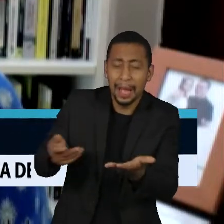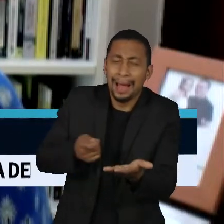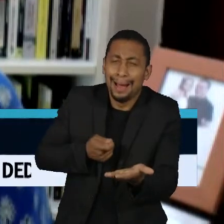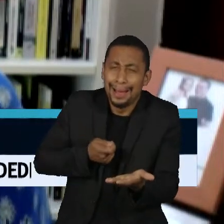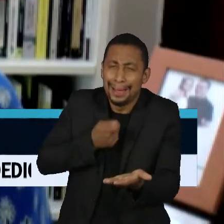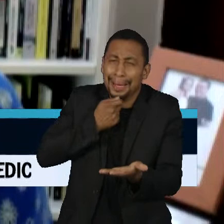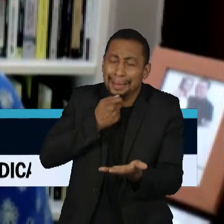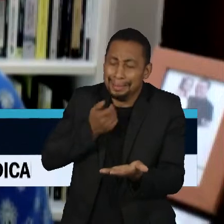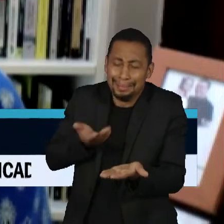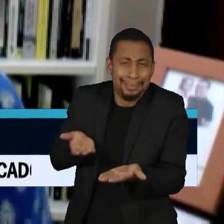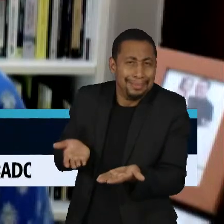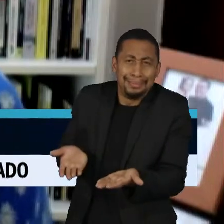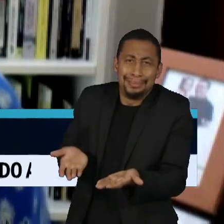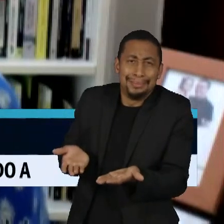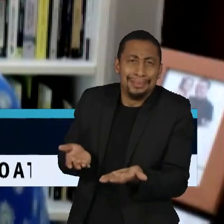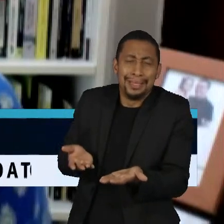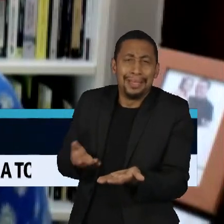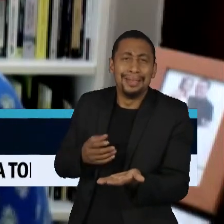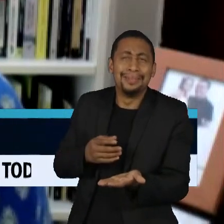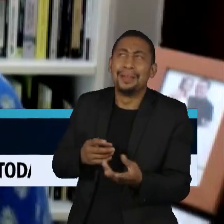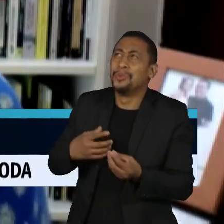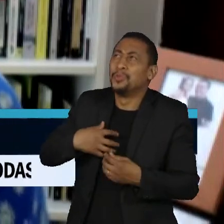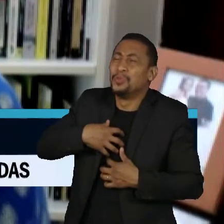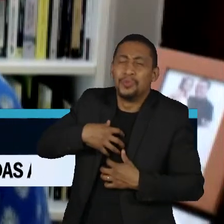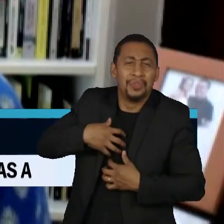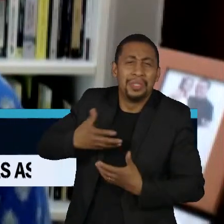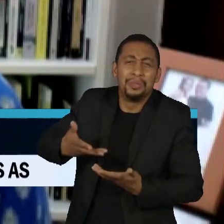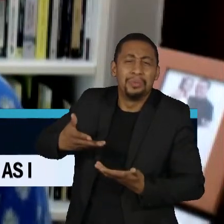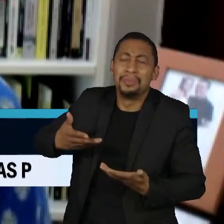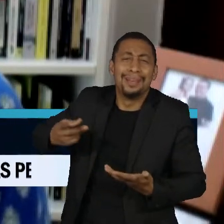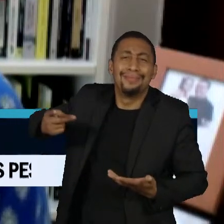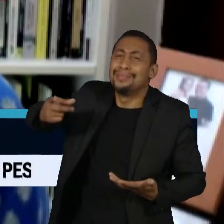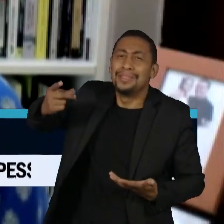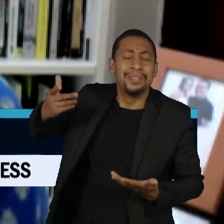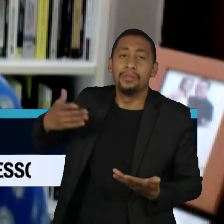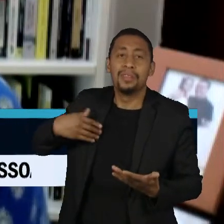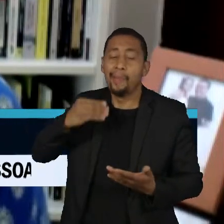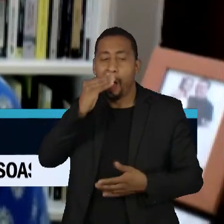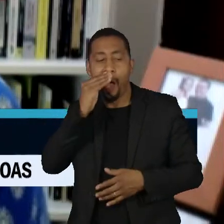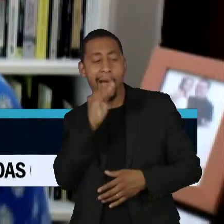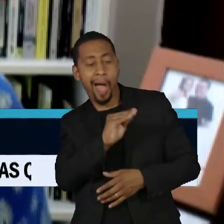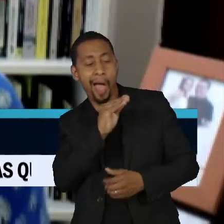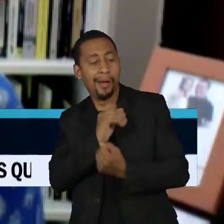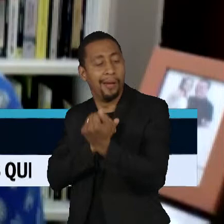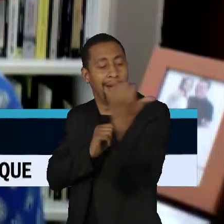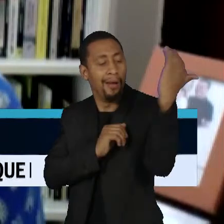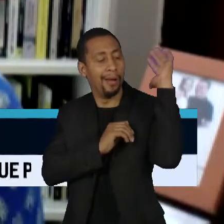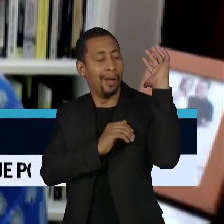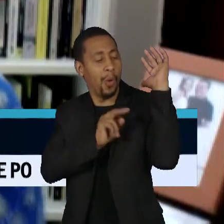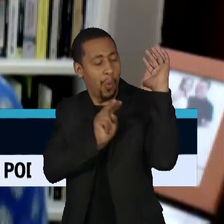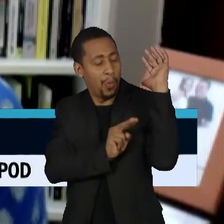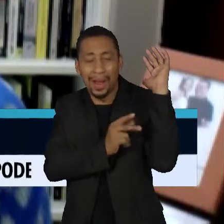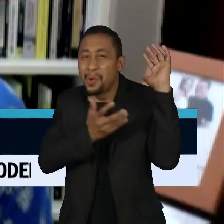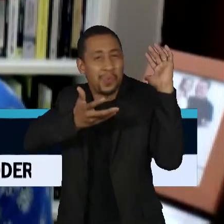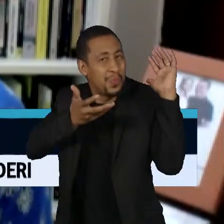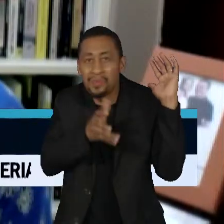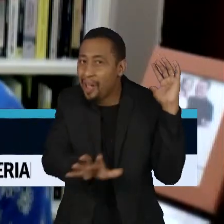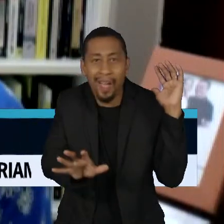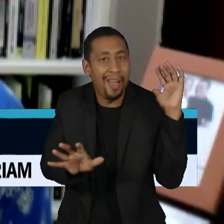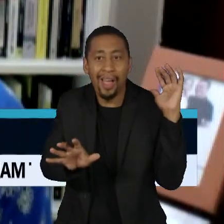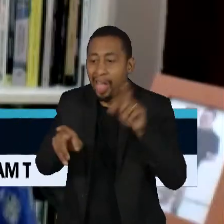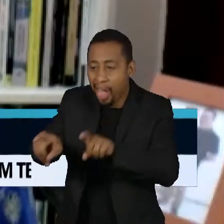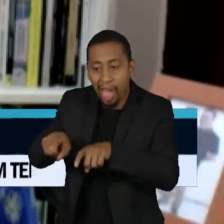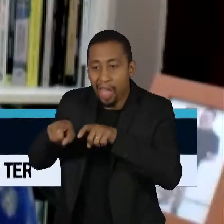posição retrógrada, negacionista, de não entenderem a importância da preservação da floresta para a sua própria